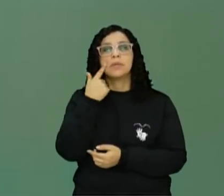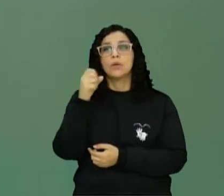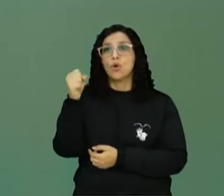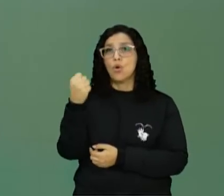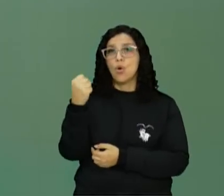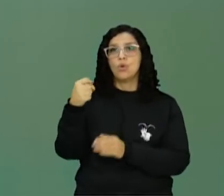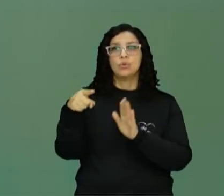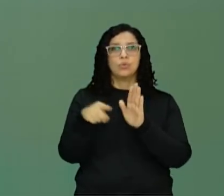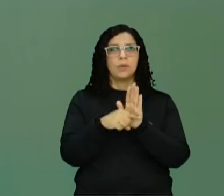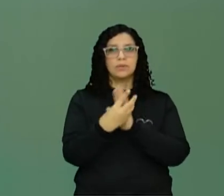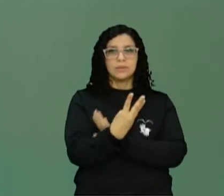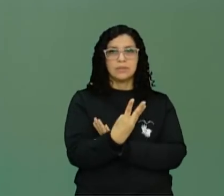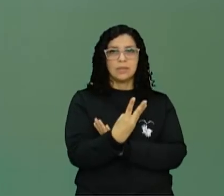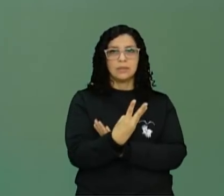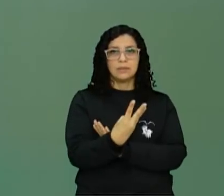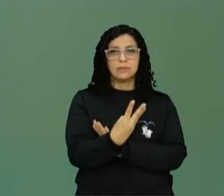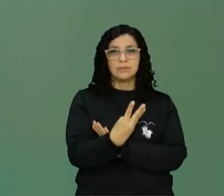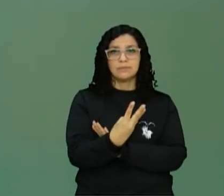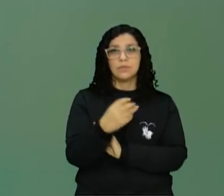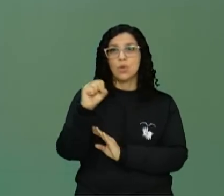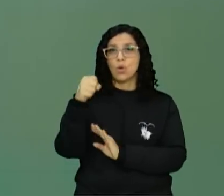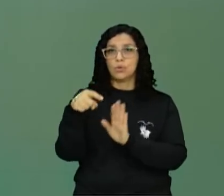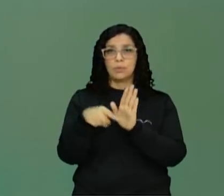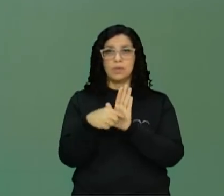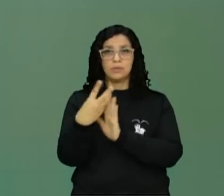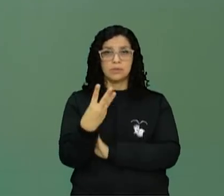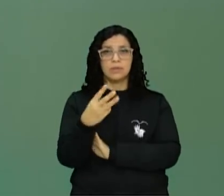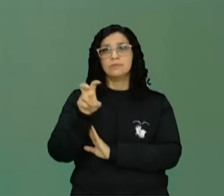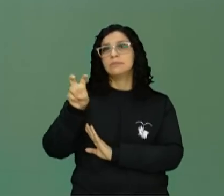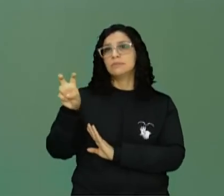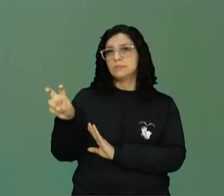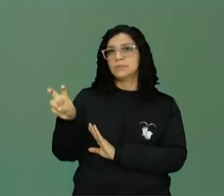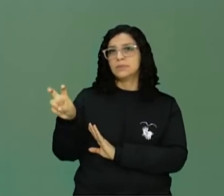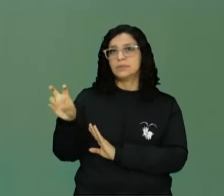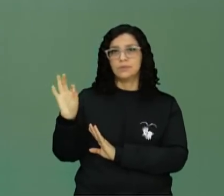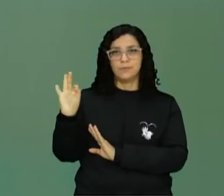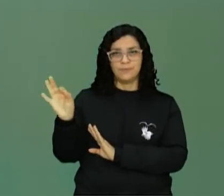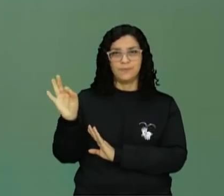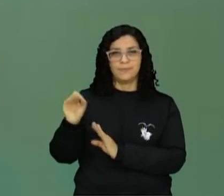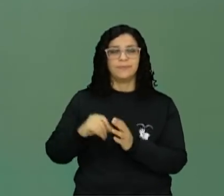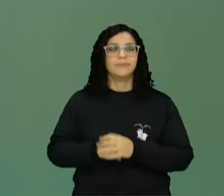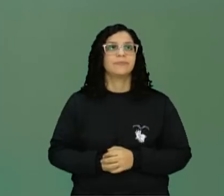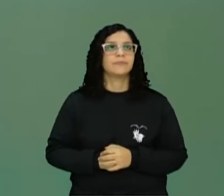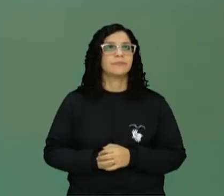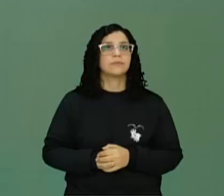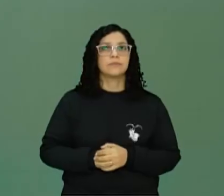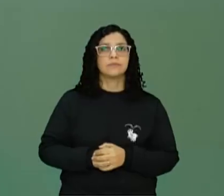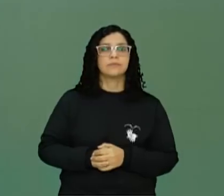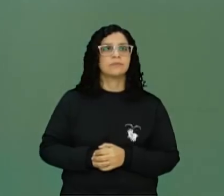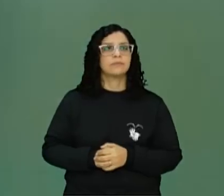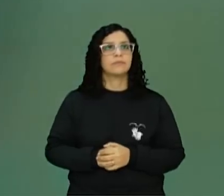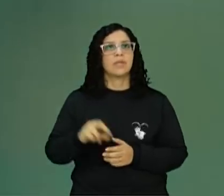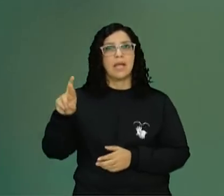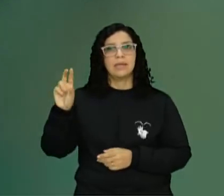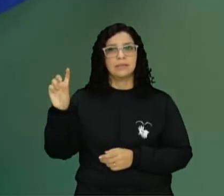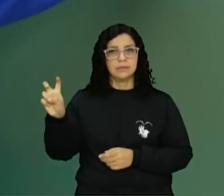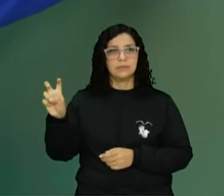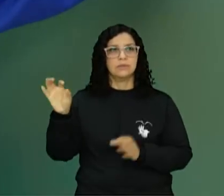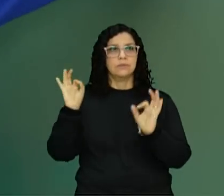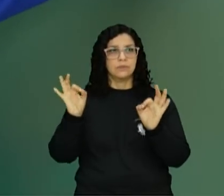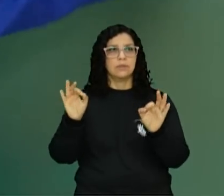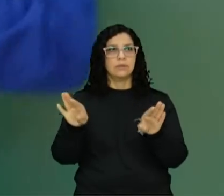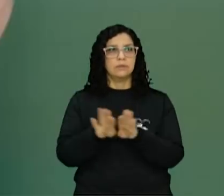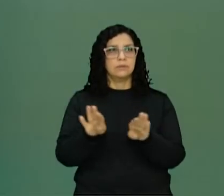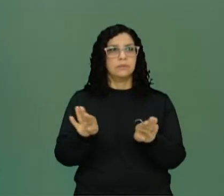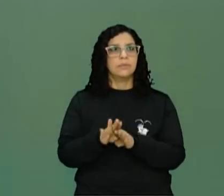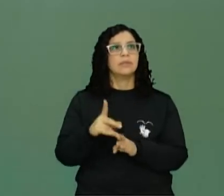primeiro, aliás, o segundo menos o primeiro. 8 menos 3 vai ficar 5. Então, a razão é 5. Razão é